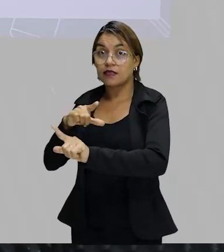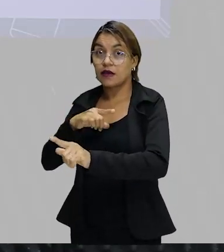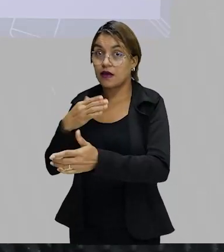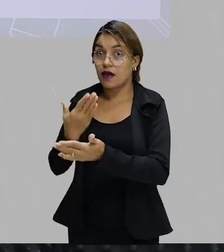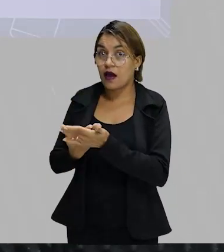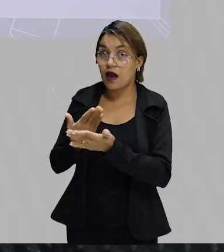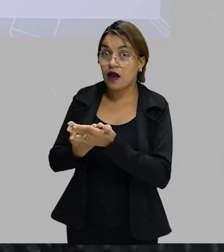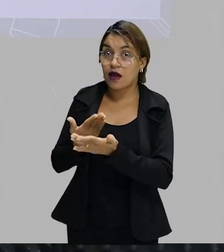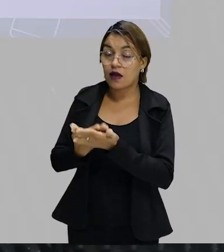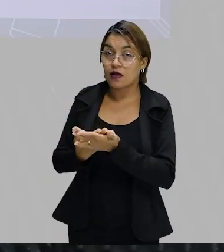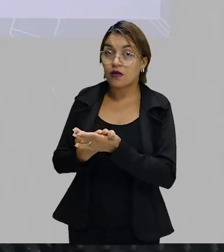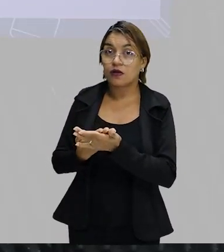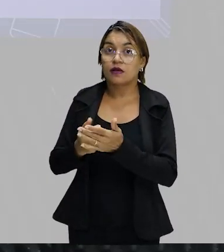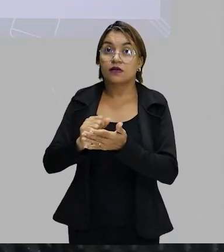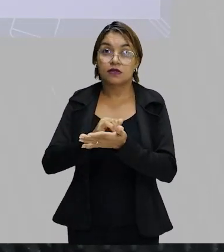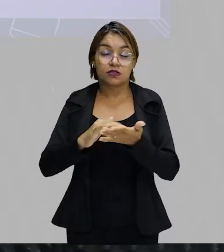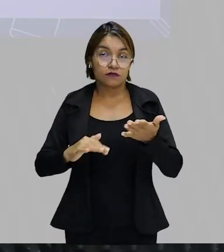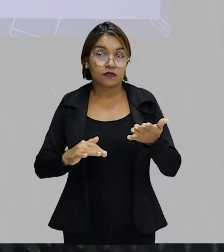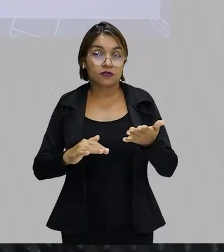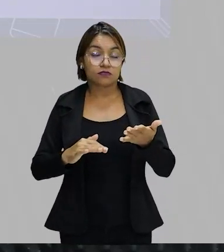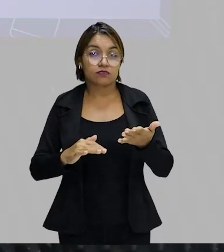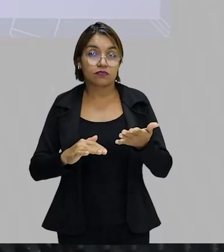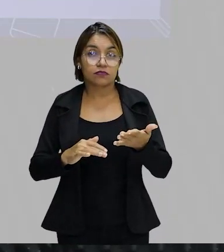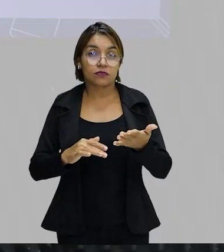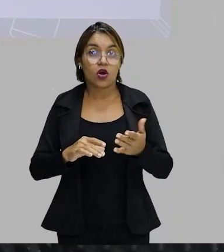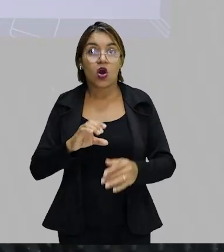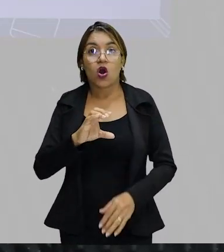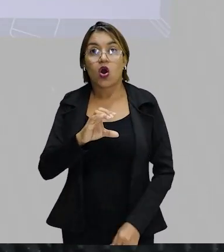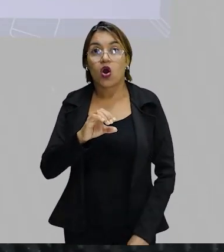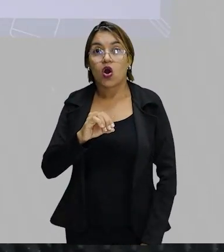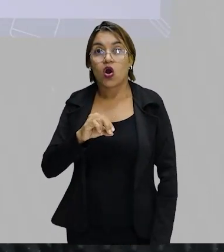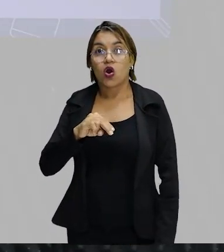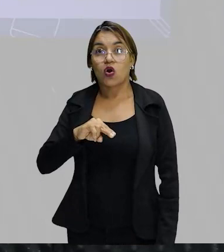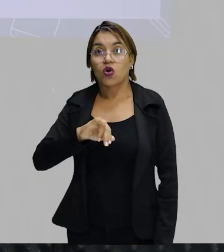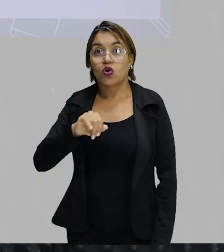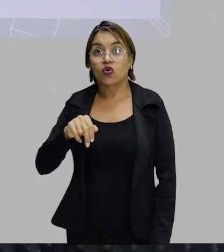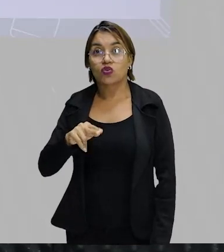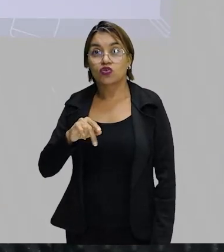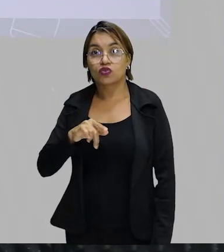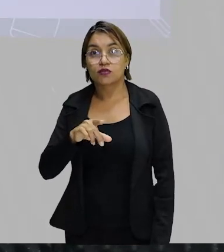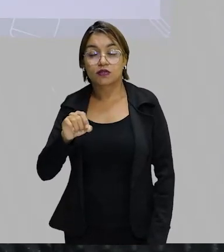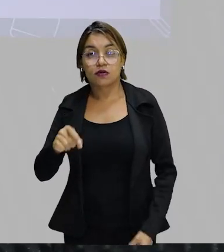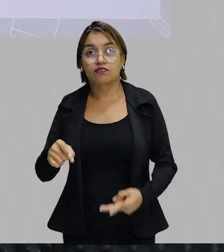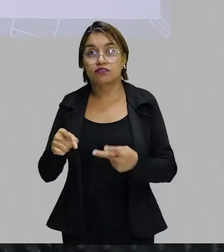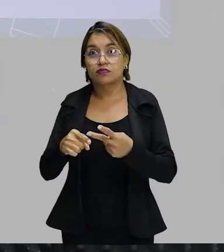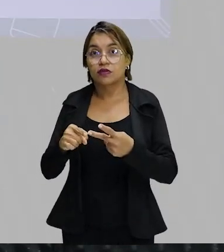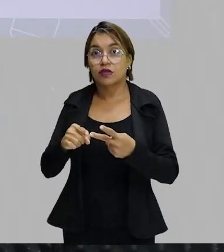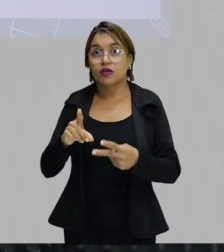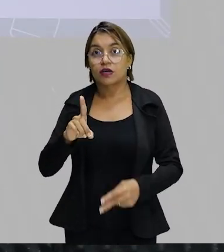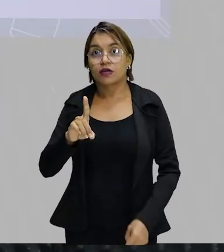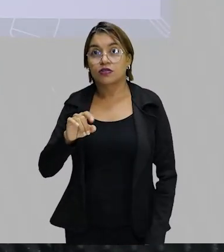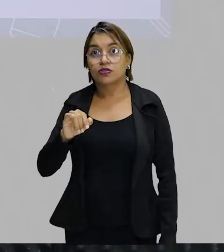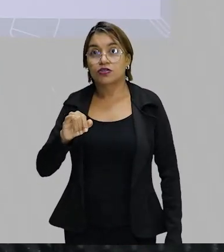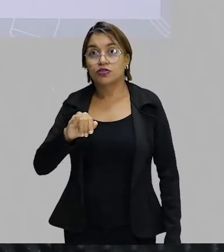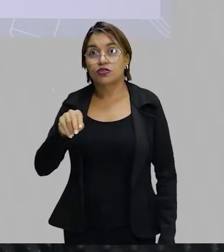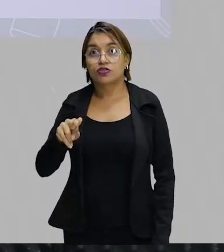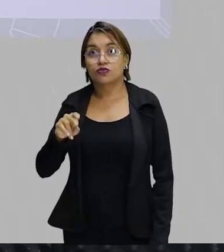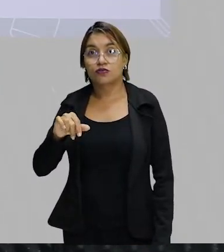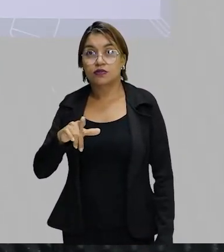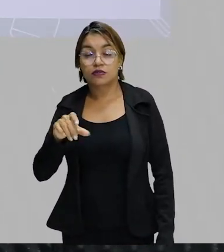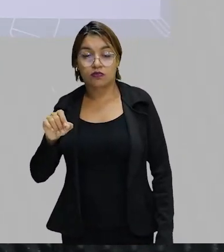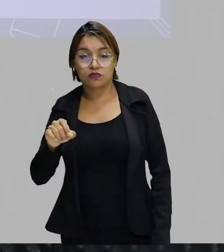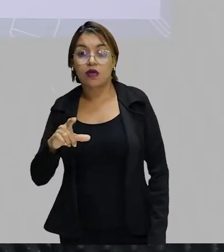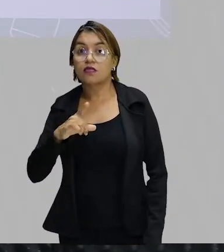conectivos, conjunção e disjunção, certo? Você pega aí, dá um Gonçalves Dias lá, tu vai encontrar, já tem aula, já